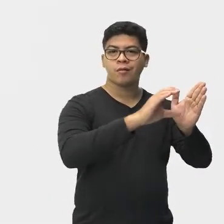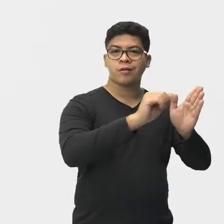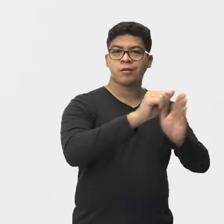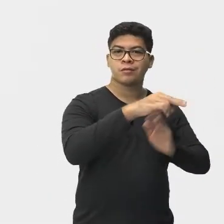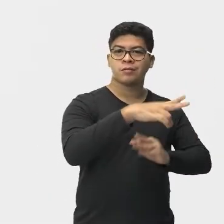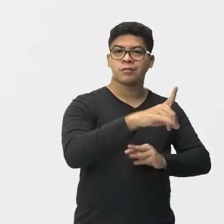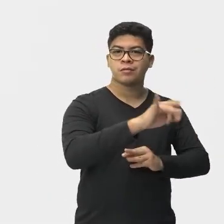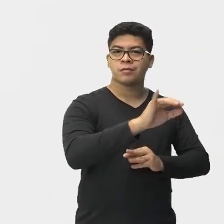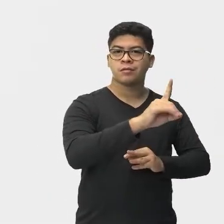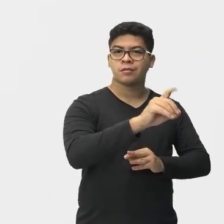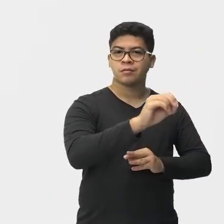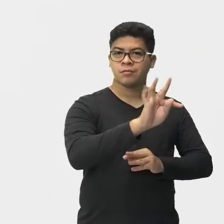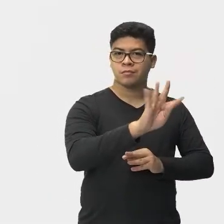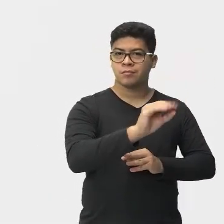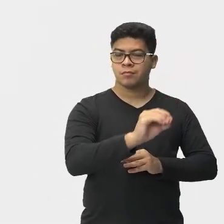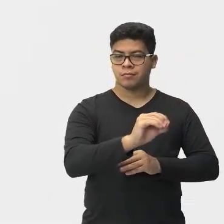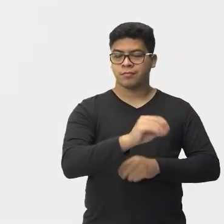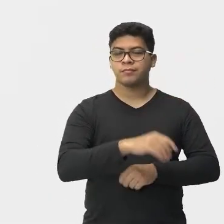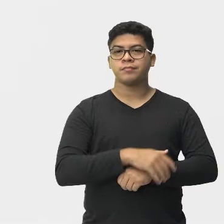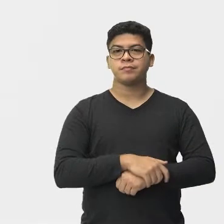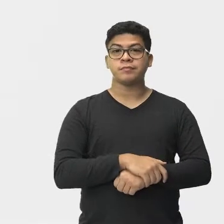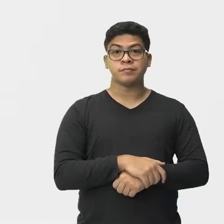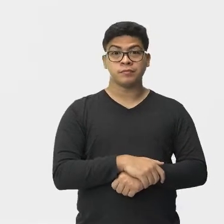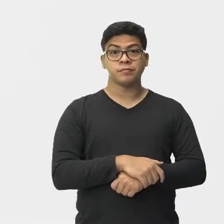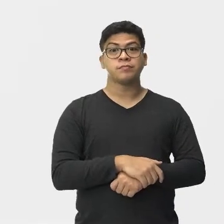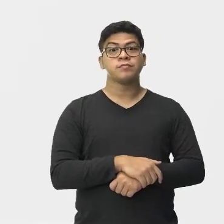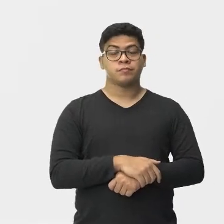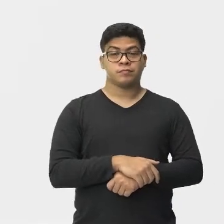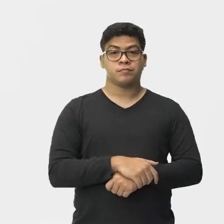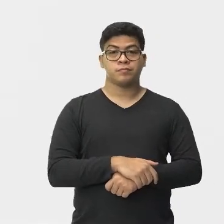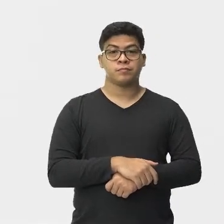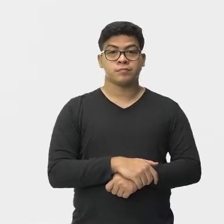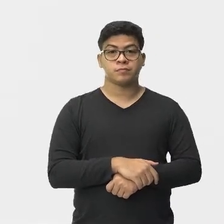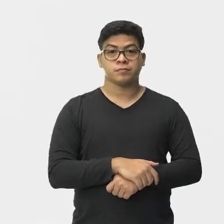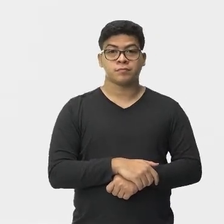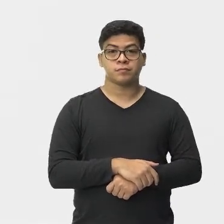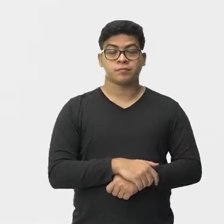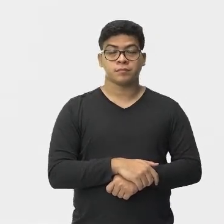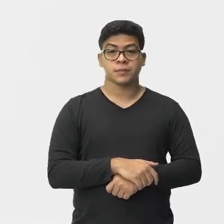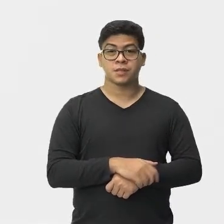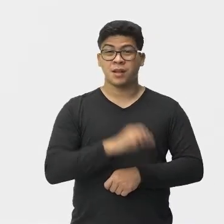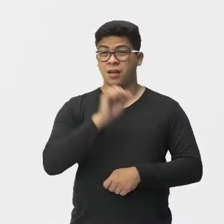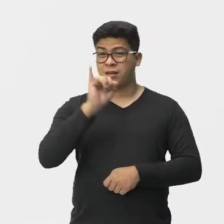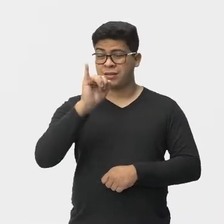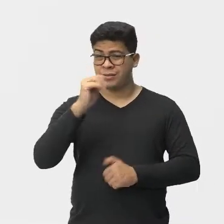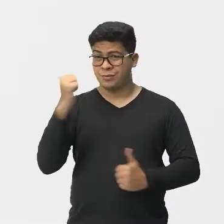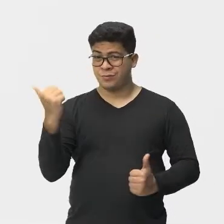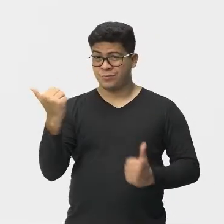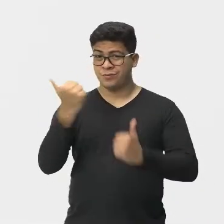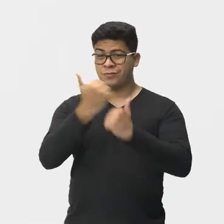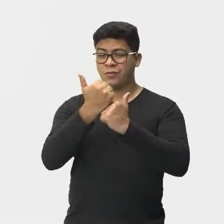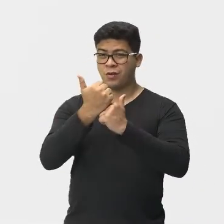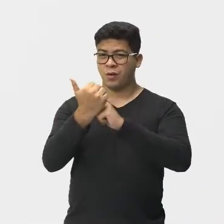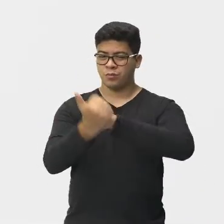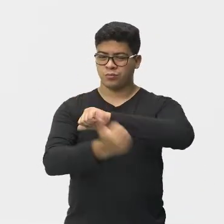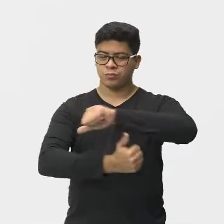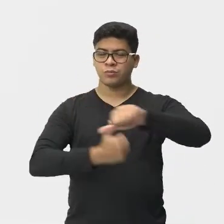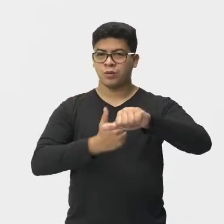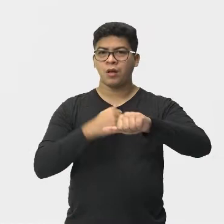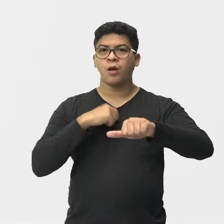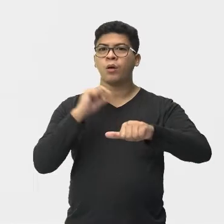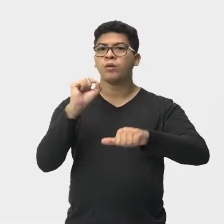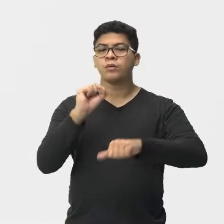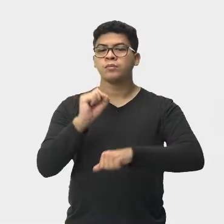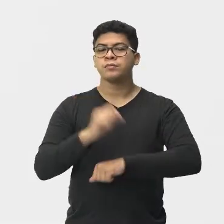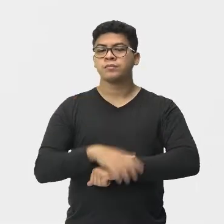um pronome, eu substituiria por lo. Lo eligió el pueblo. Em vez de